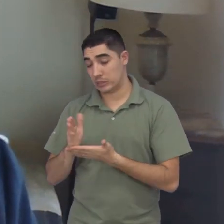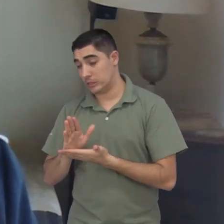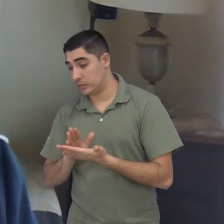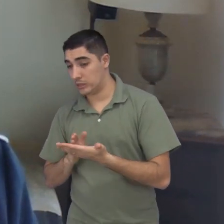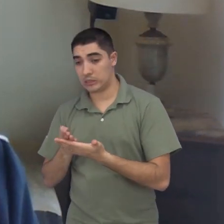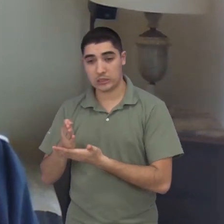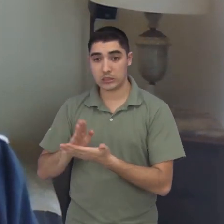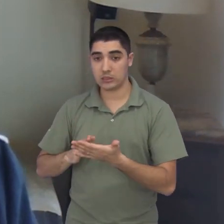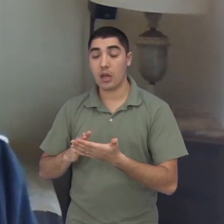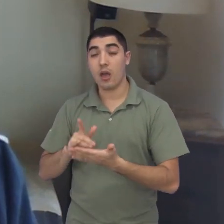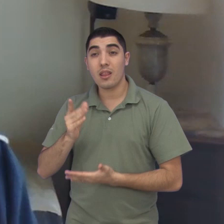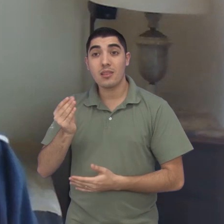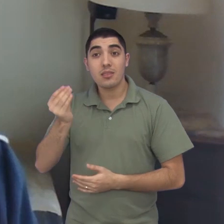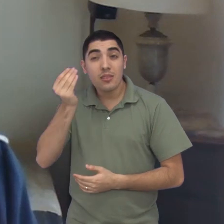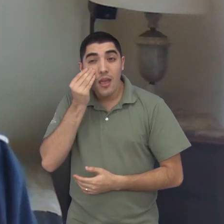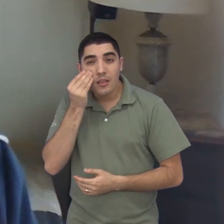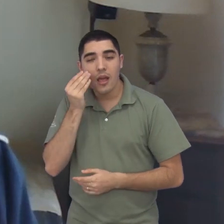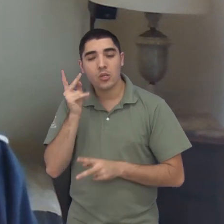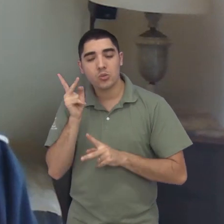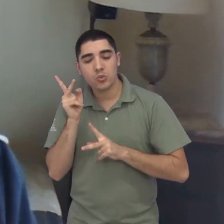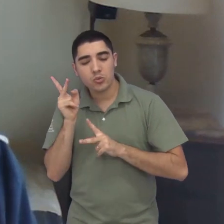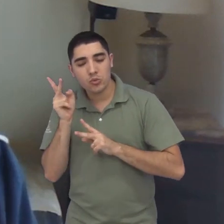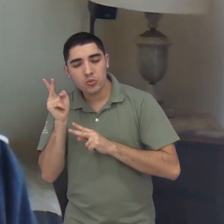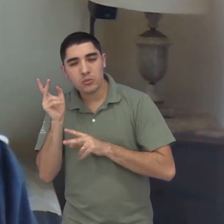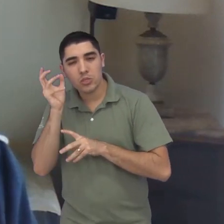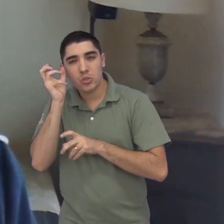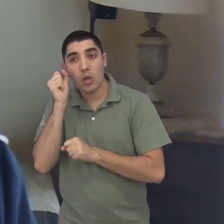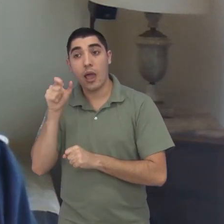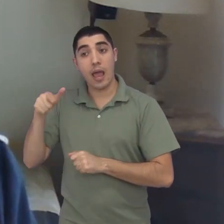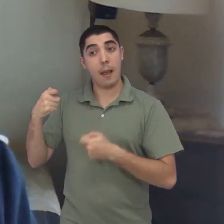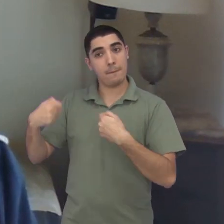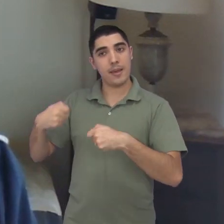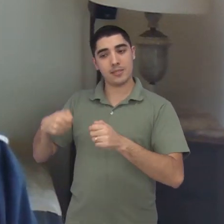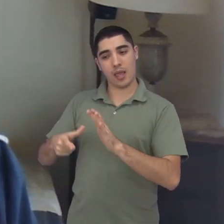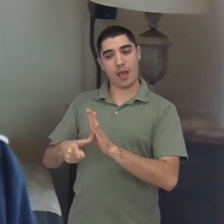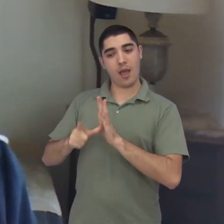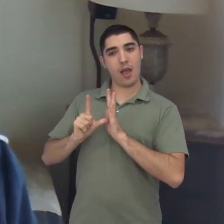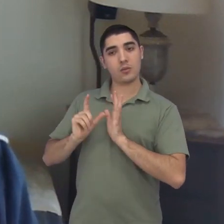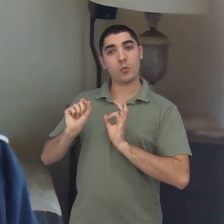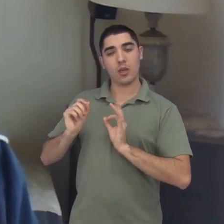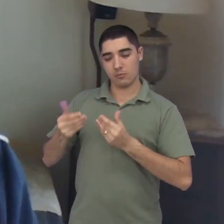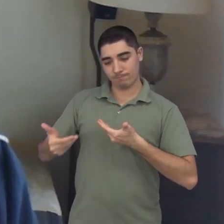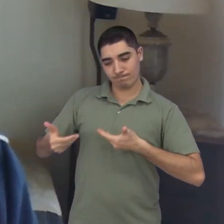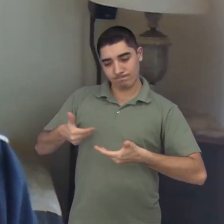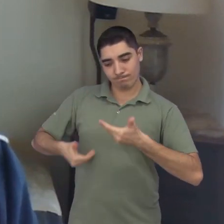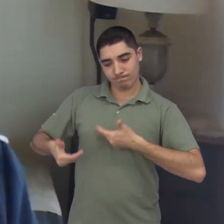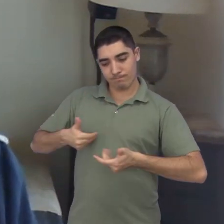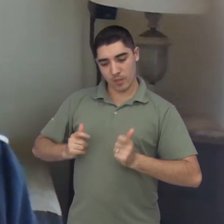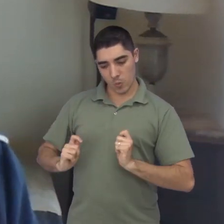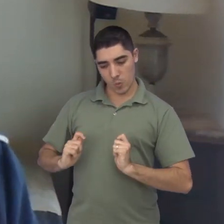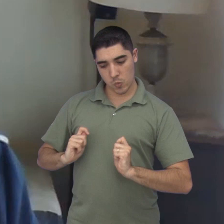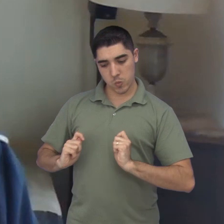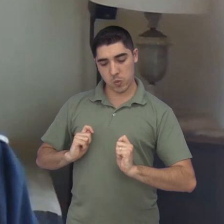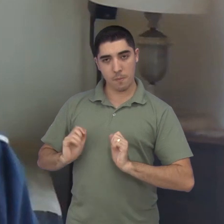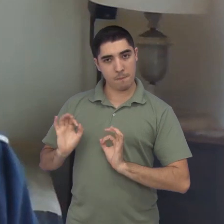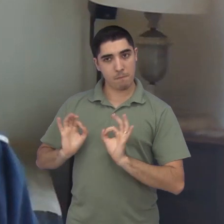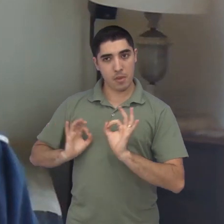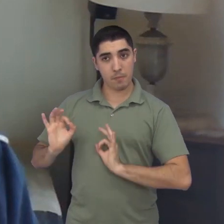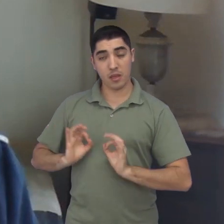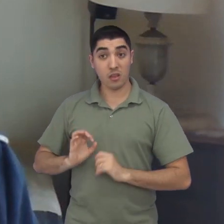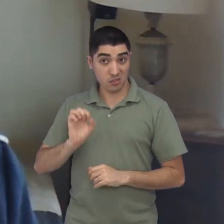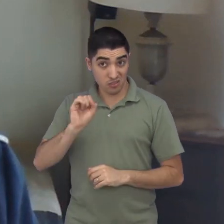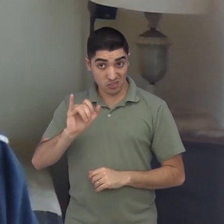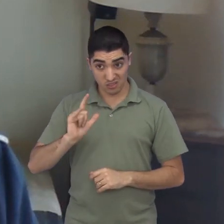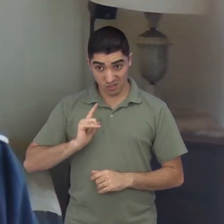para conseguir obter o sono, chegar até o sono, ela tem que fazer um preparo, ela tem que estar preparada, relaxada para isso. Se ela